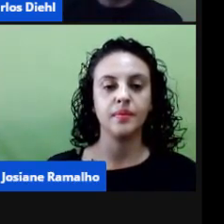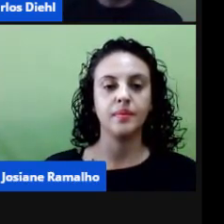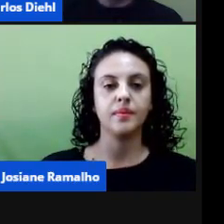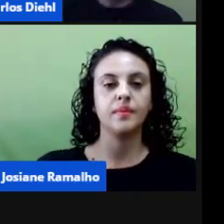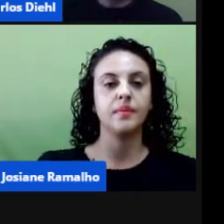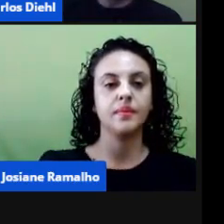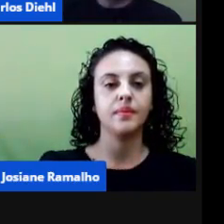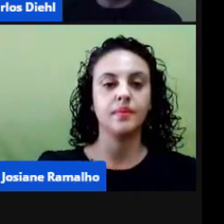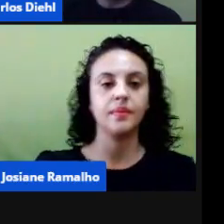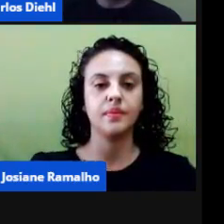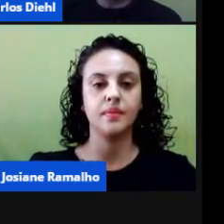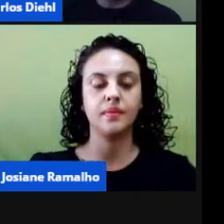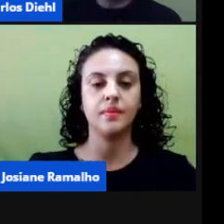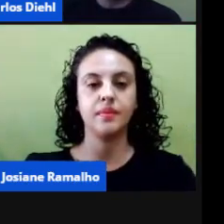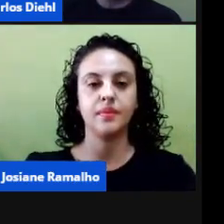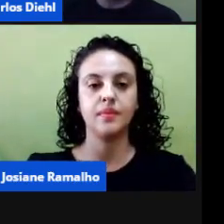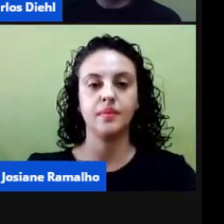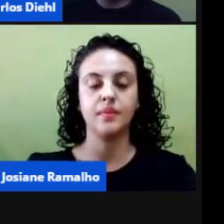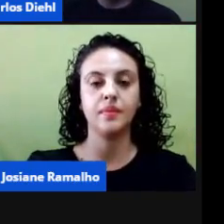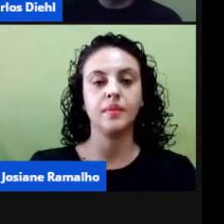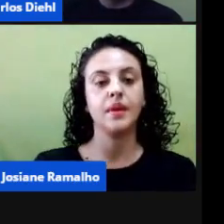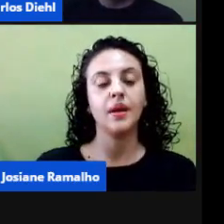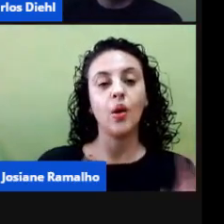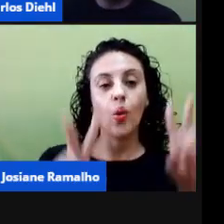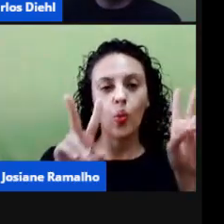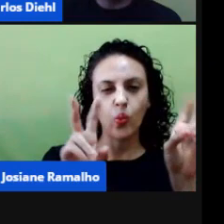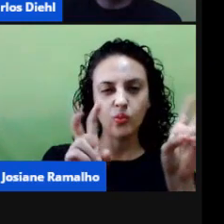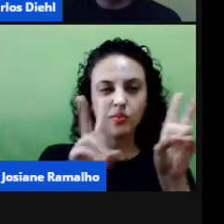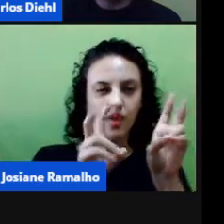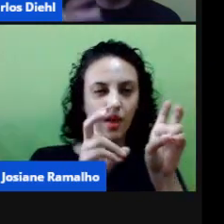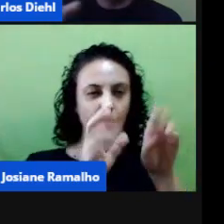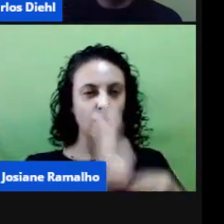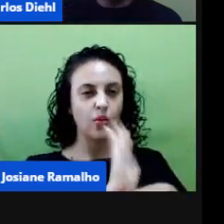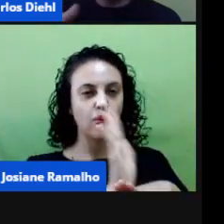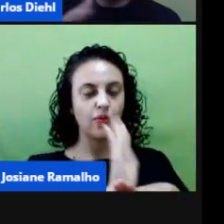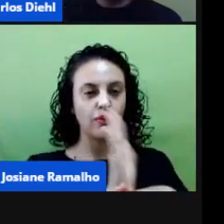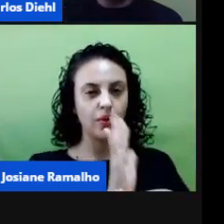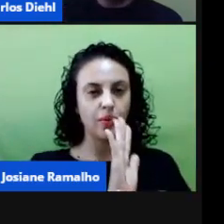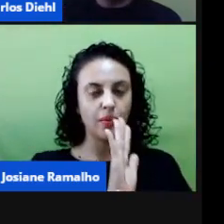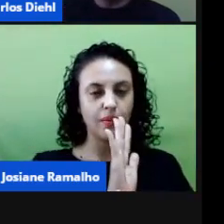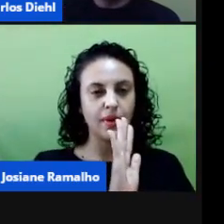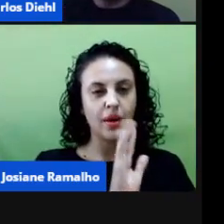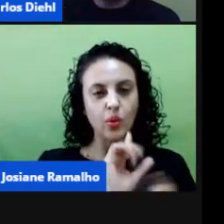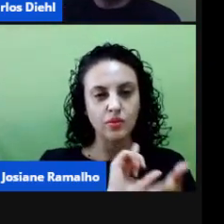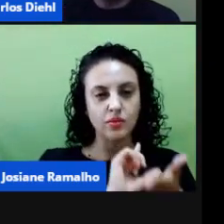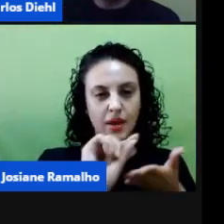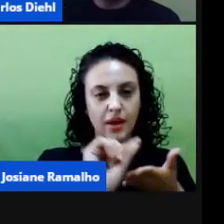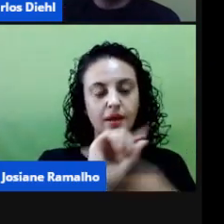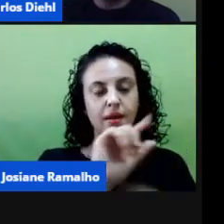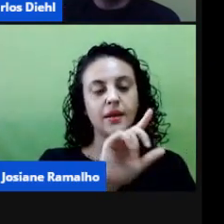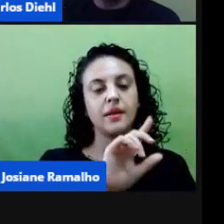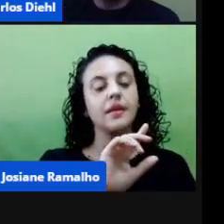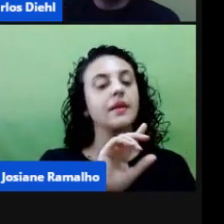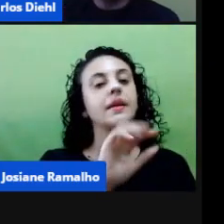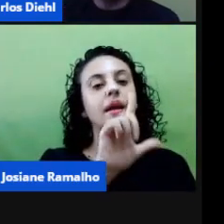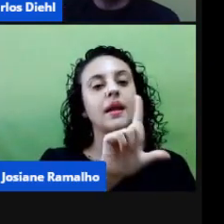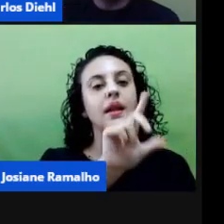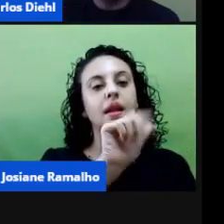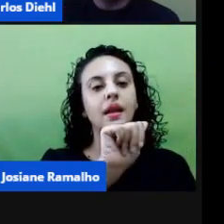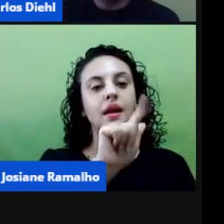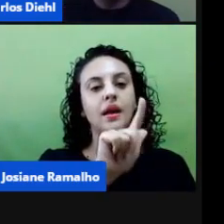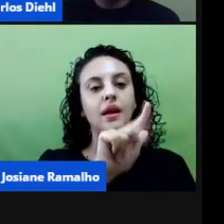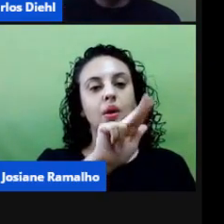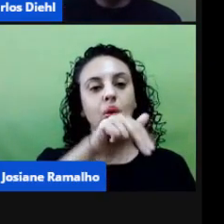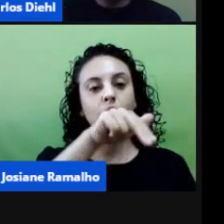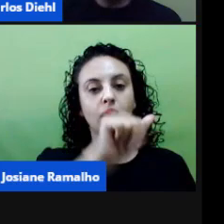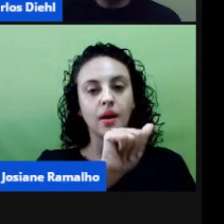Então, embora ele fale da retirada da Laguna, ele mistura várias coisas. Por exemplo, na época não tinha esse tipo de automóvel, mas